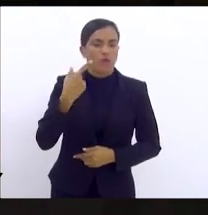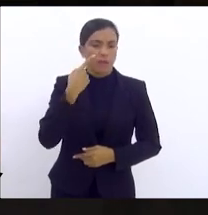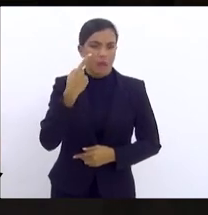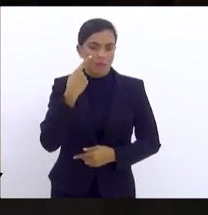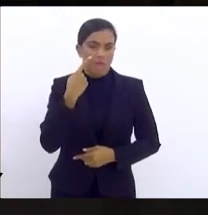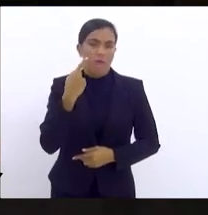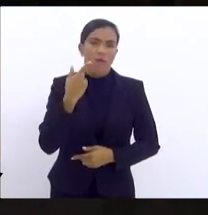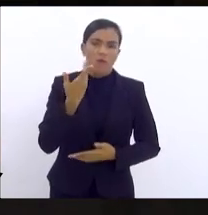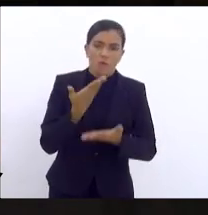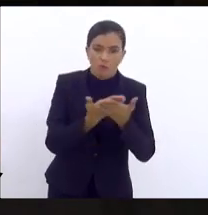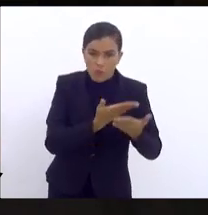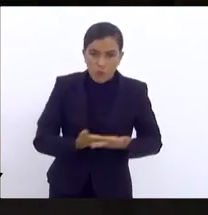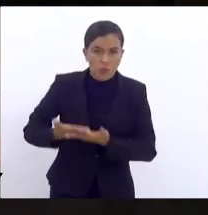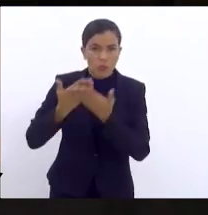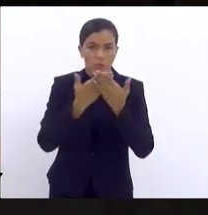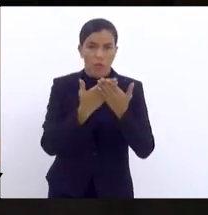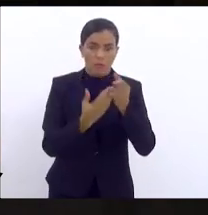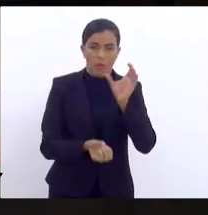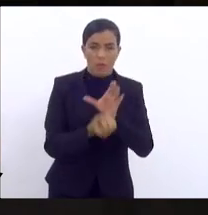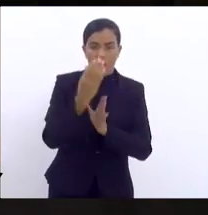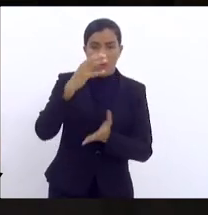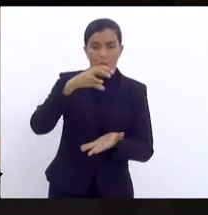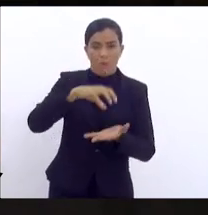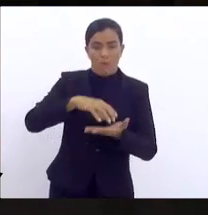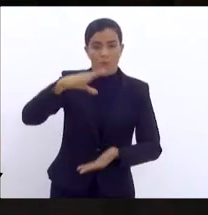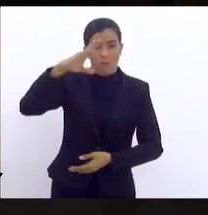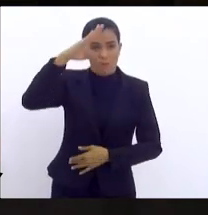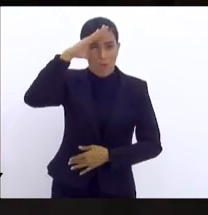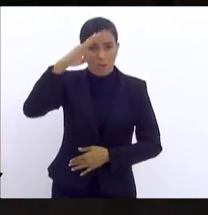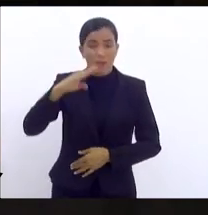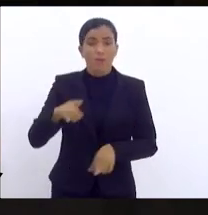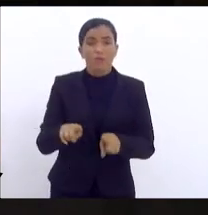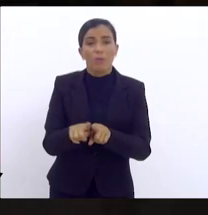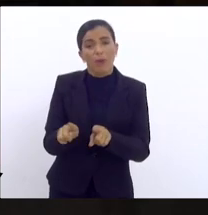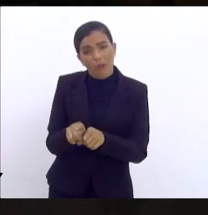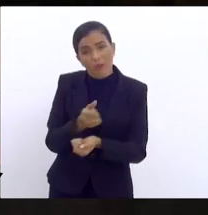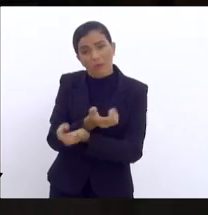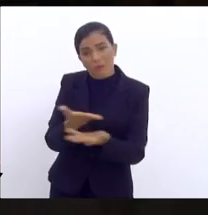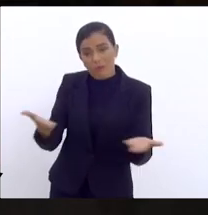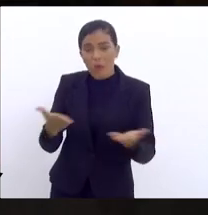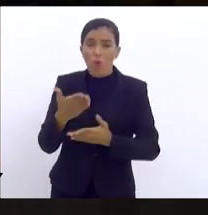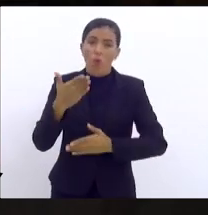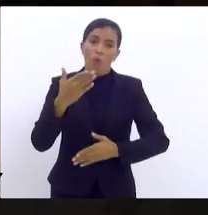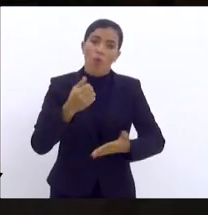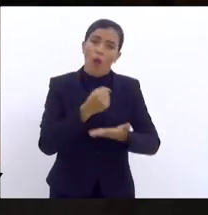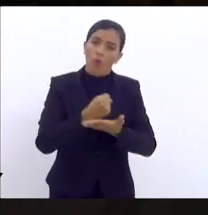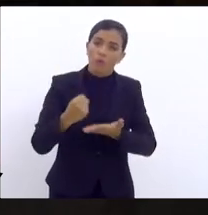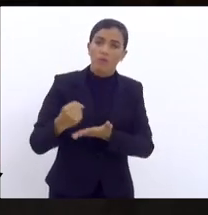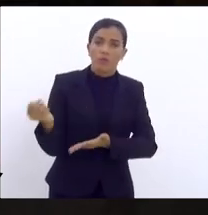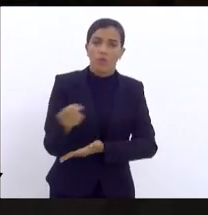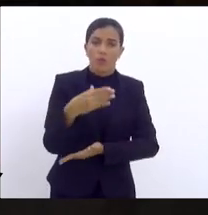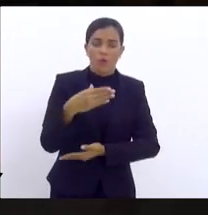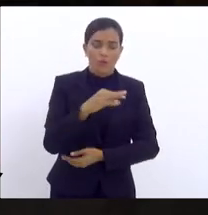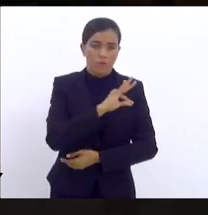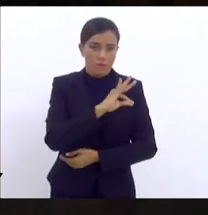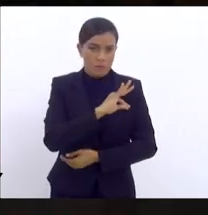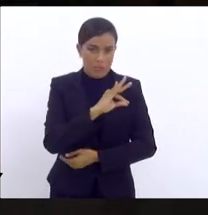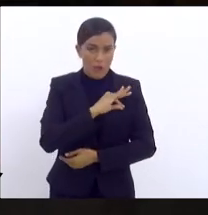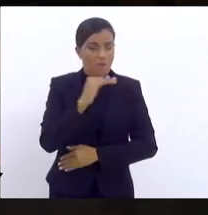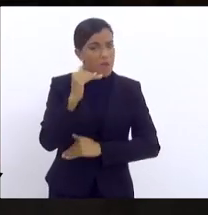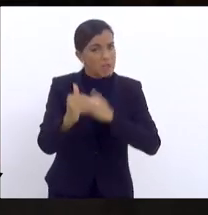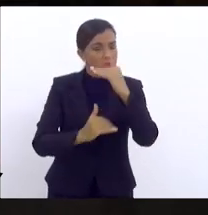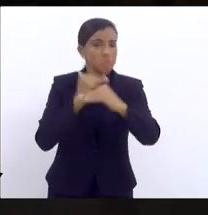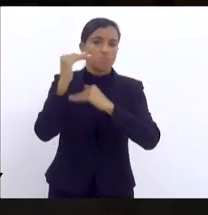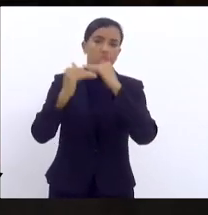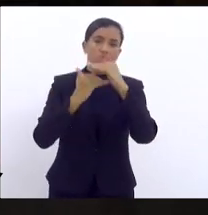para quando o Batalhão estiver pronto a gente poder entregar o Batalhão também com o policiamento também com o policiais Então vai ser um avanço muito grande que vai ajudar